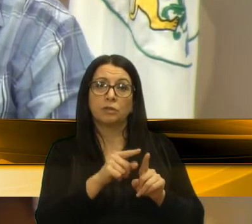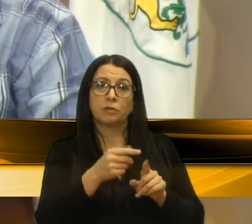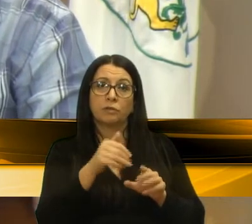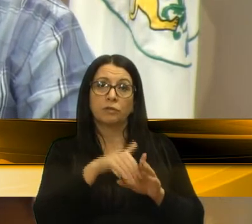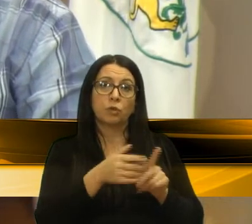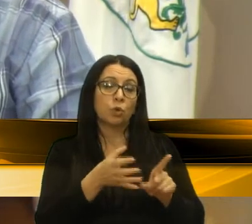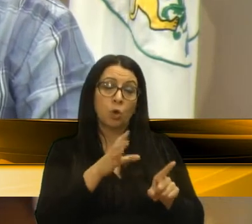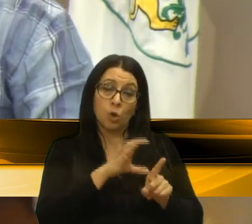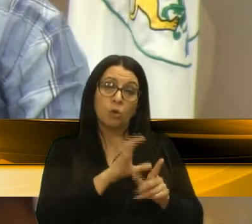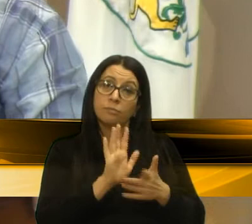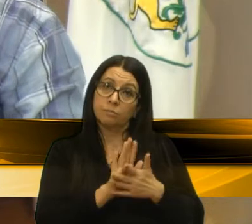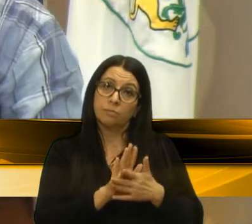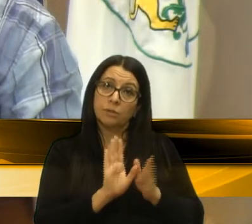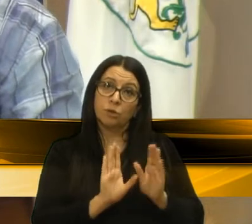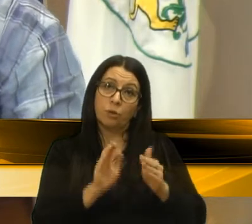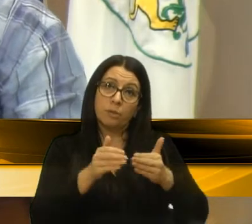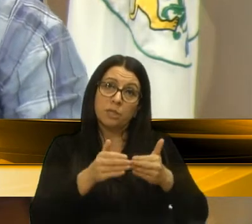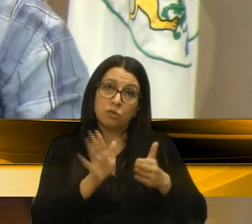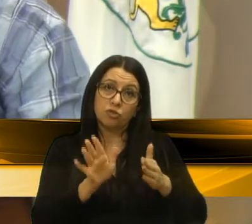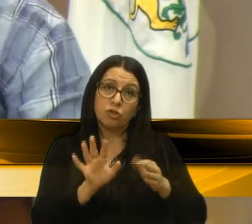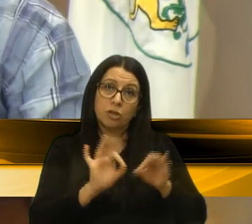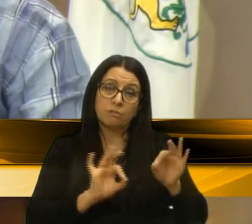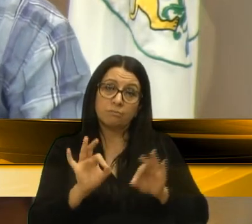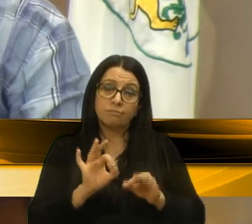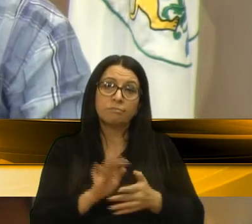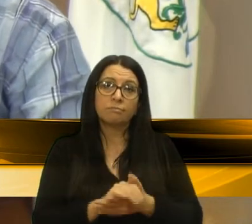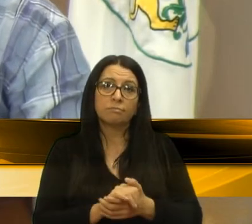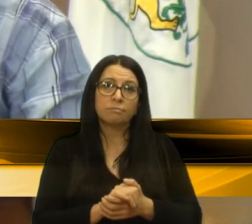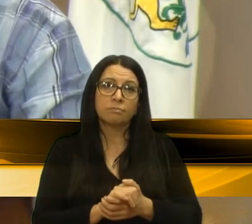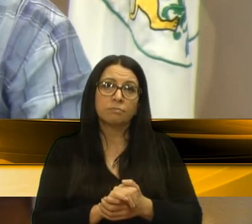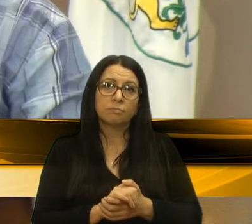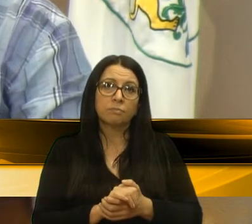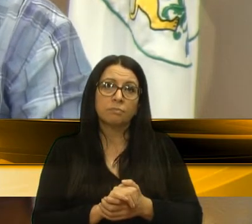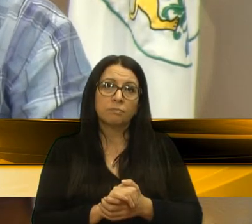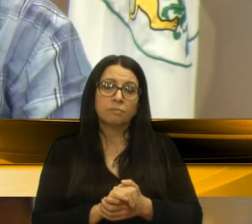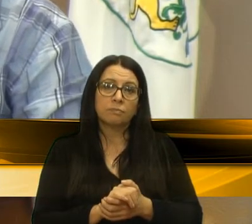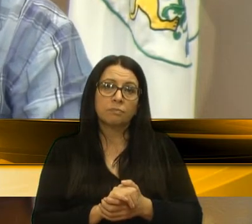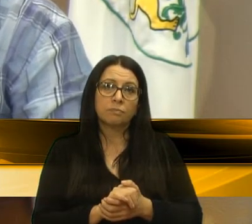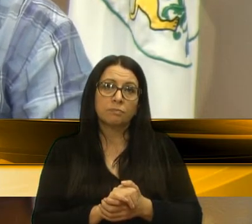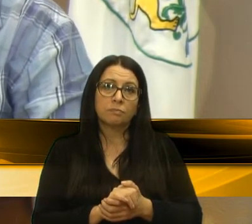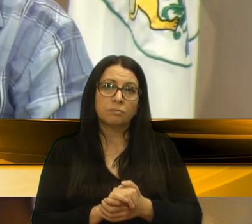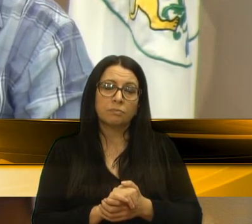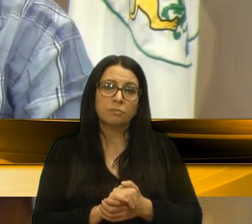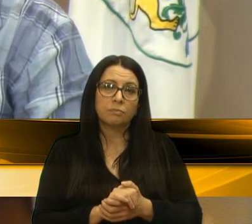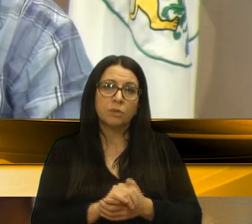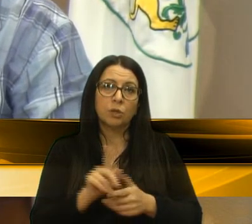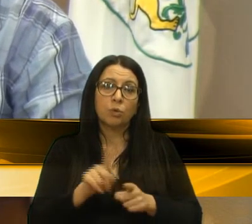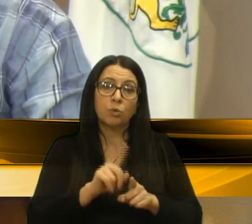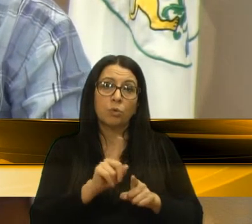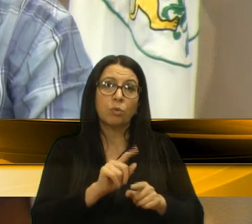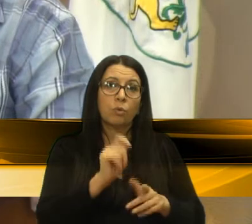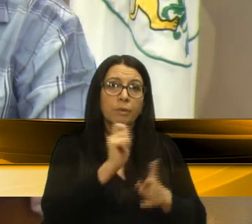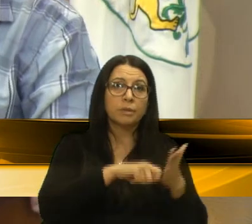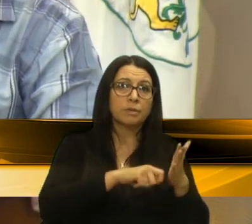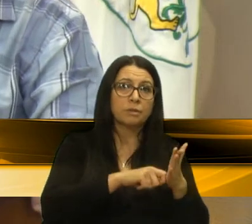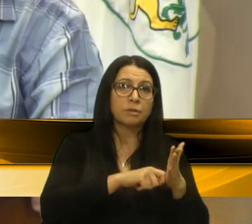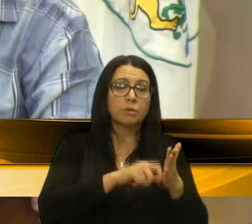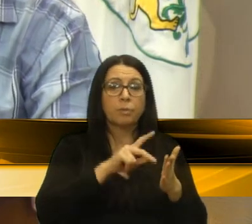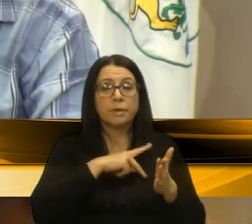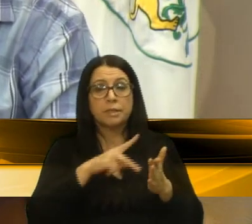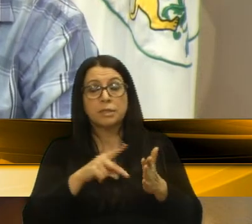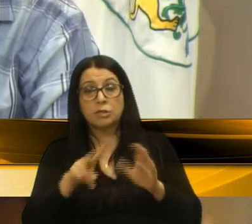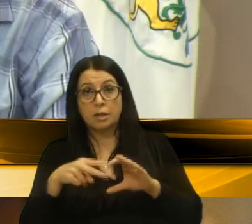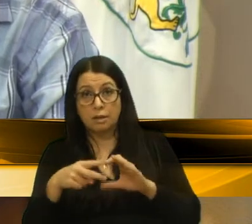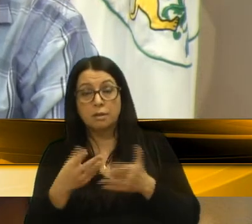ea comissão já está se dispondo já no próximo tão logo promulgada ou pelo prefeito ou pelo presidente da